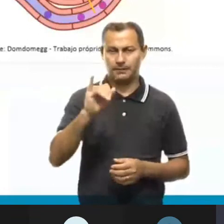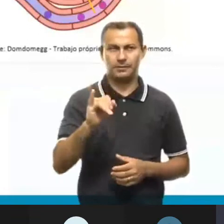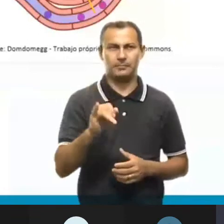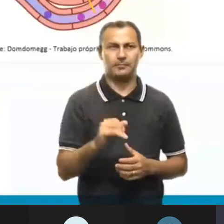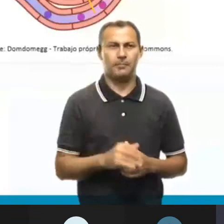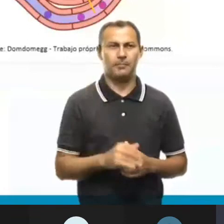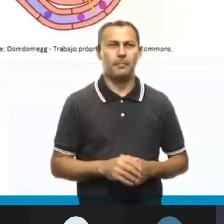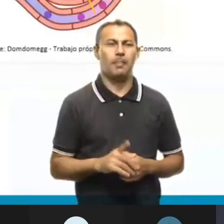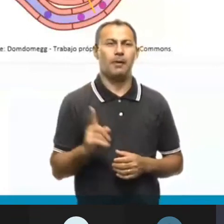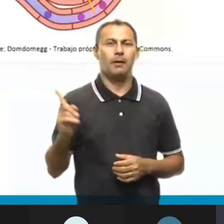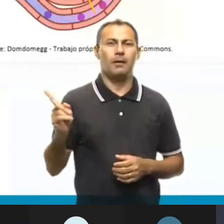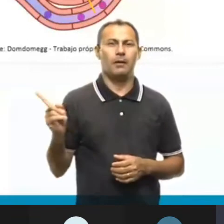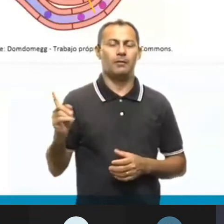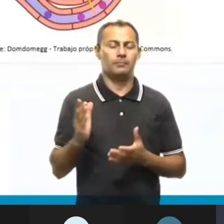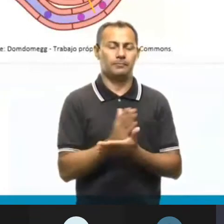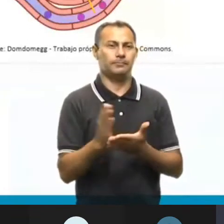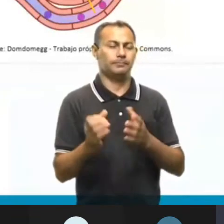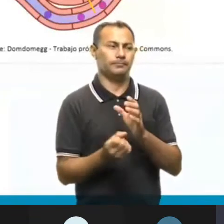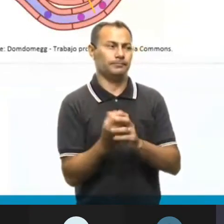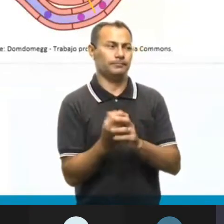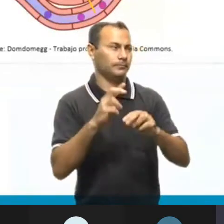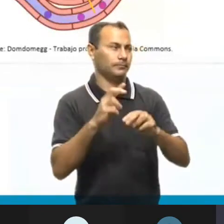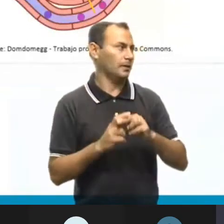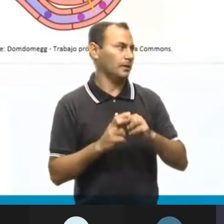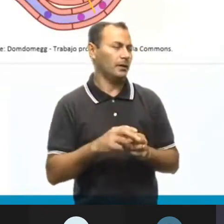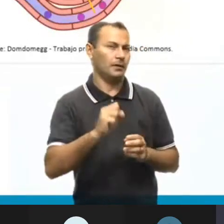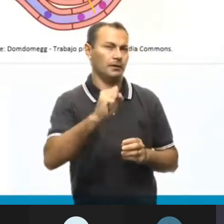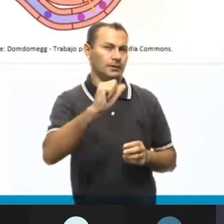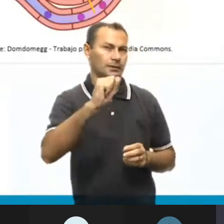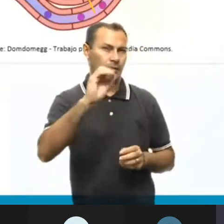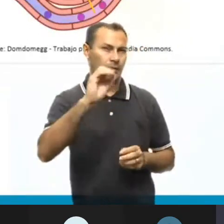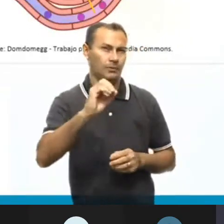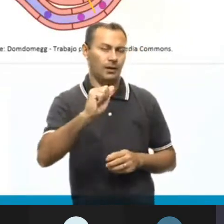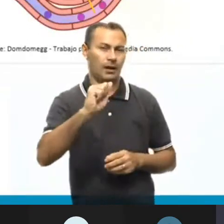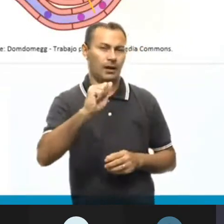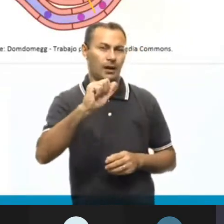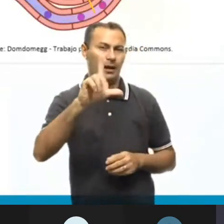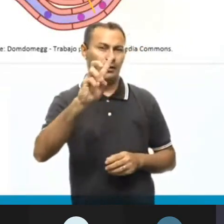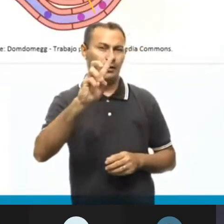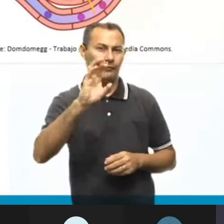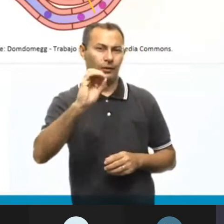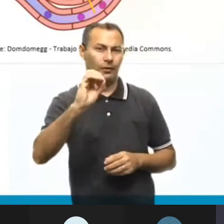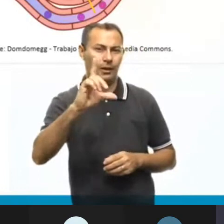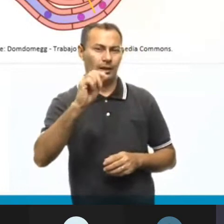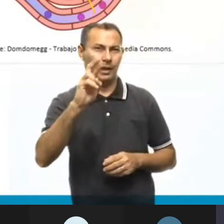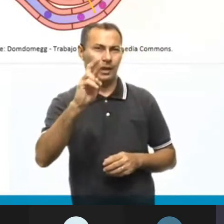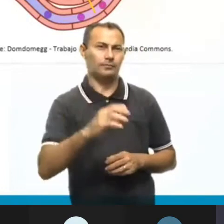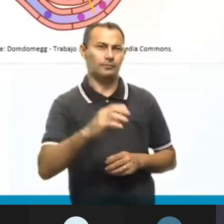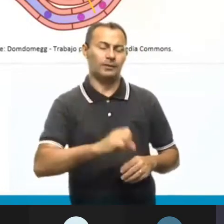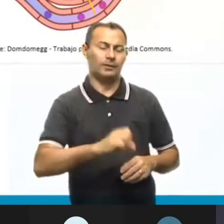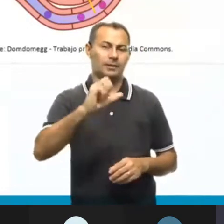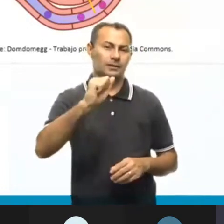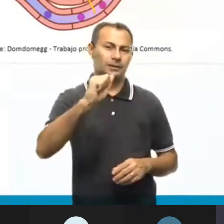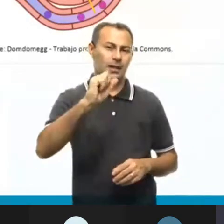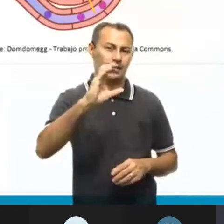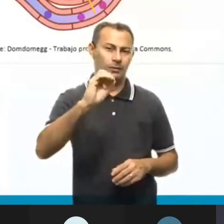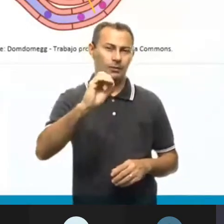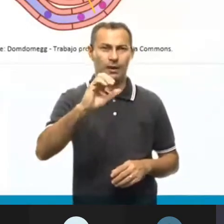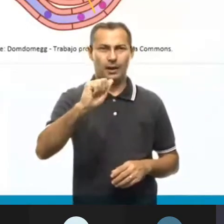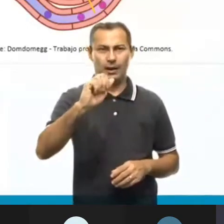vão, então, se dividir formando aqui o saco alveolar, né? E o saco alveolar,